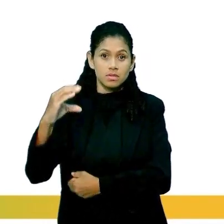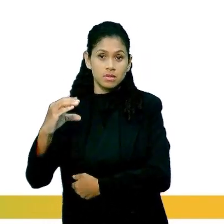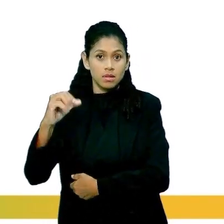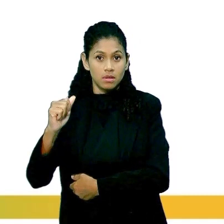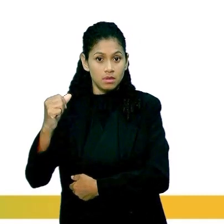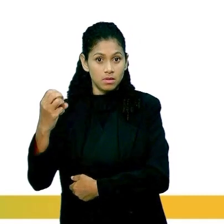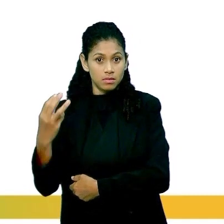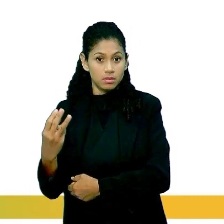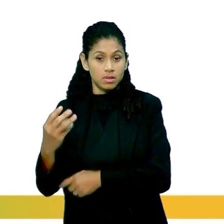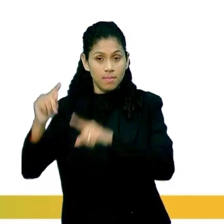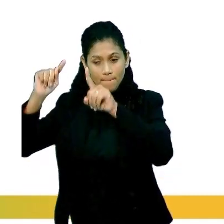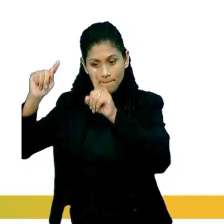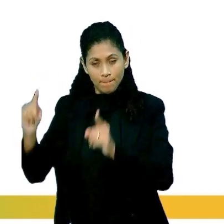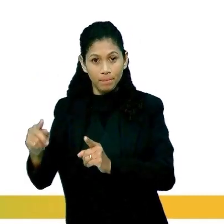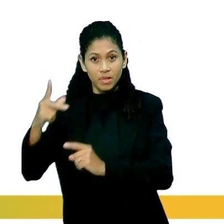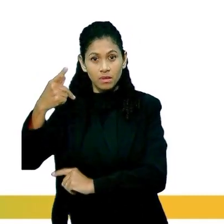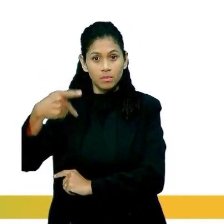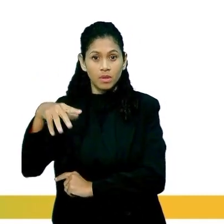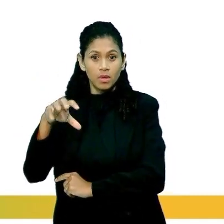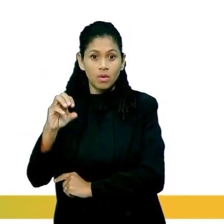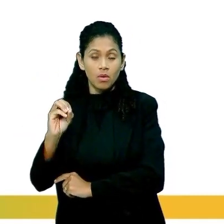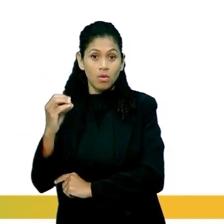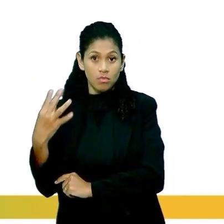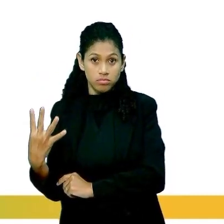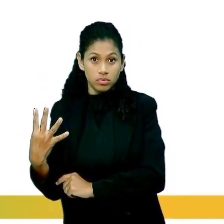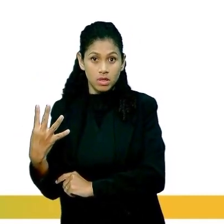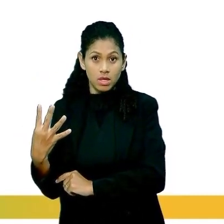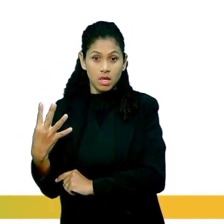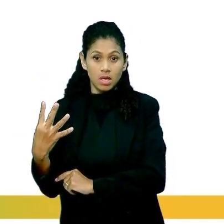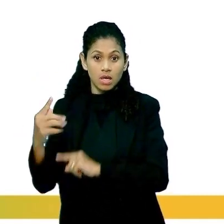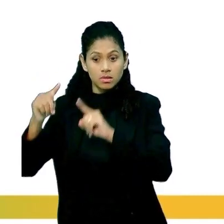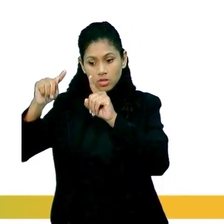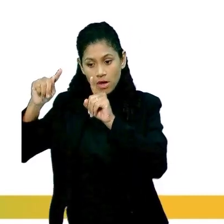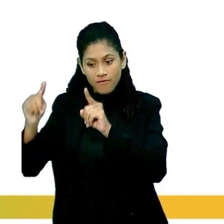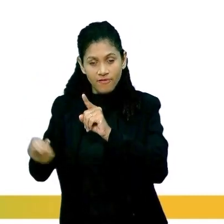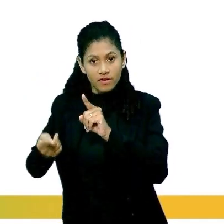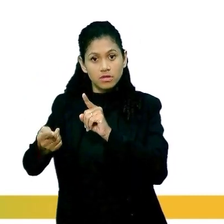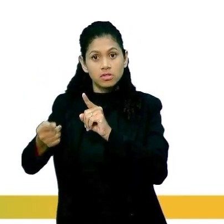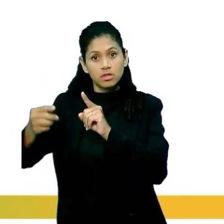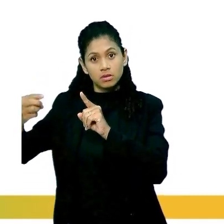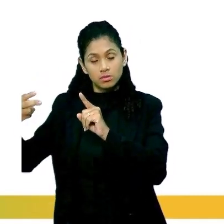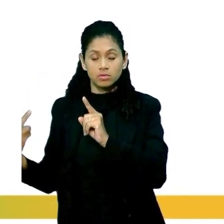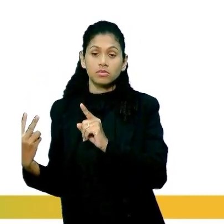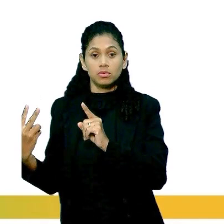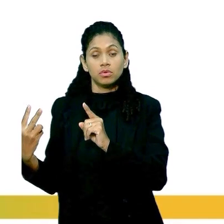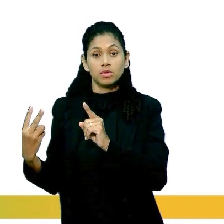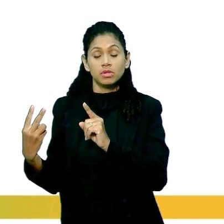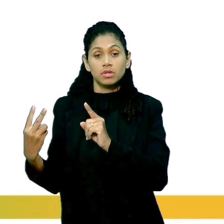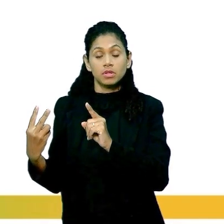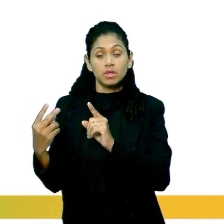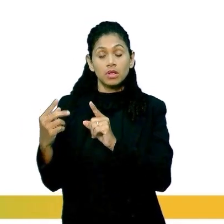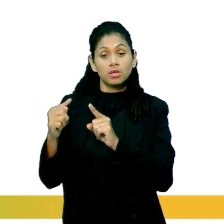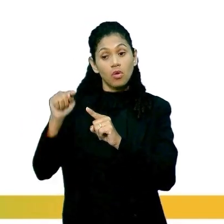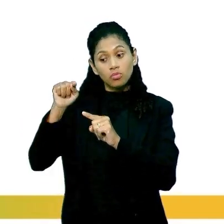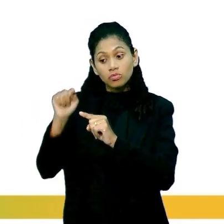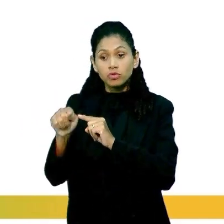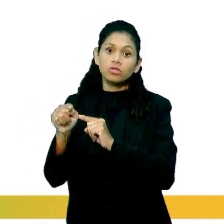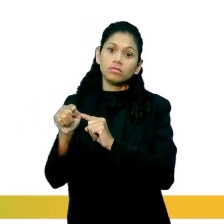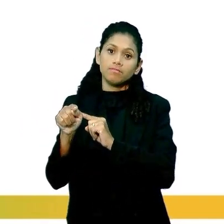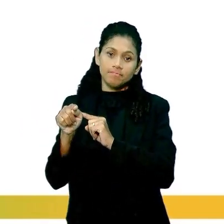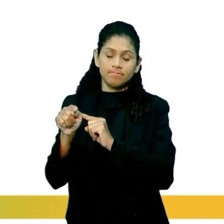Ca3, parênteses, PO4,2. Então eu tenho 2 fósforos e 8 oxigênios. Do outro lado, eu já tenho